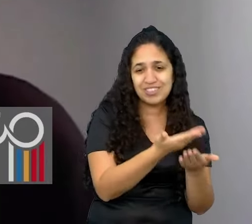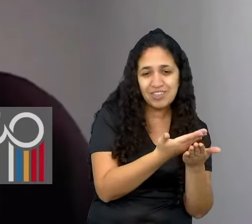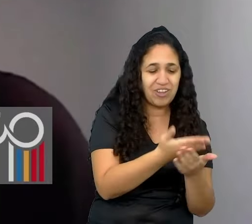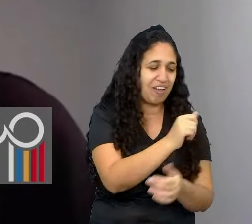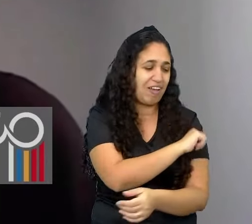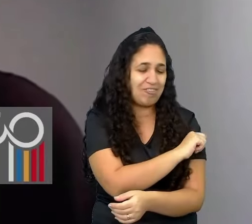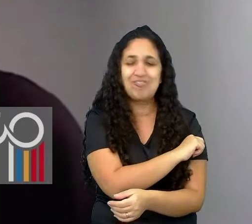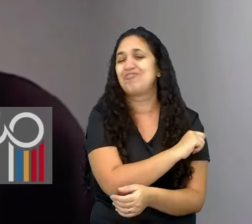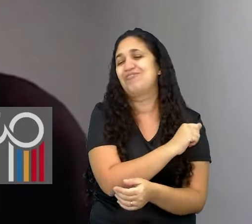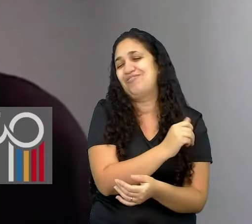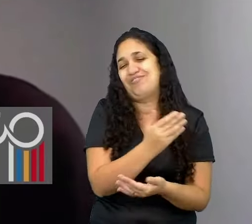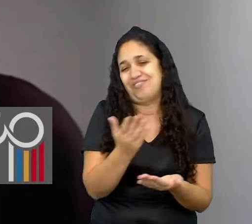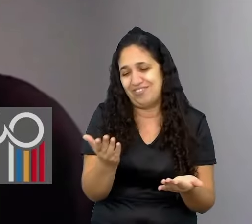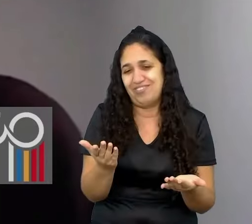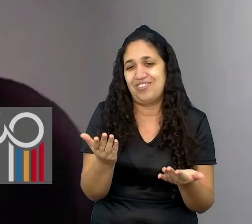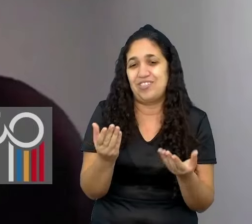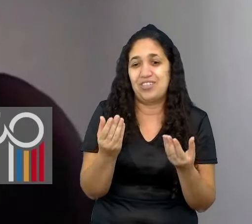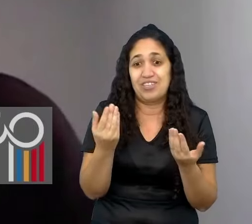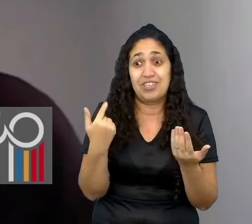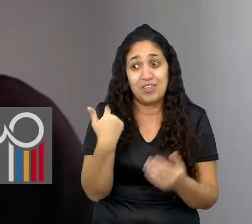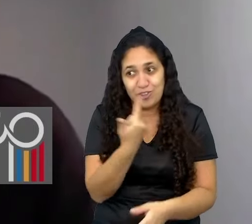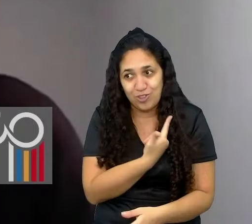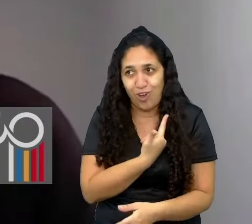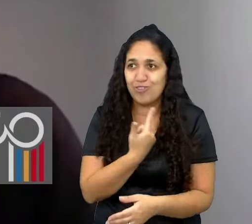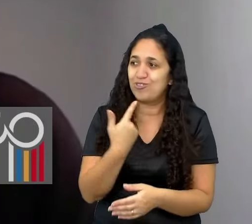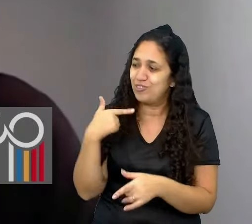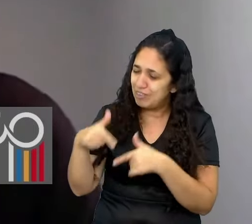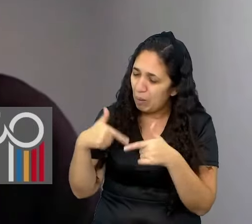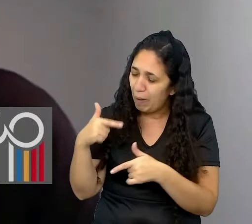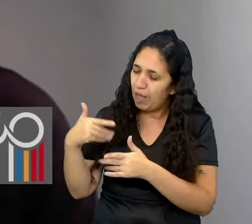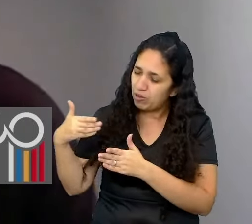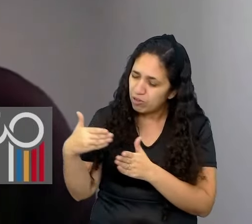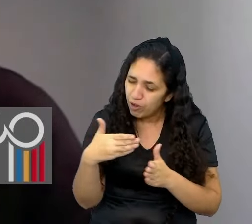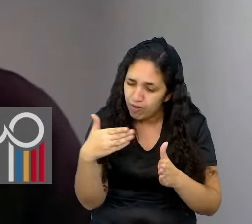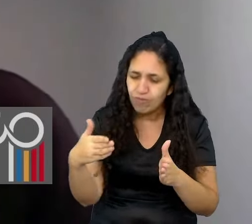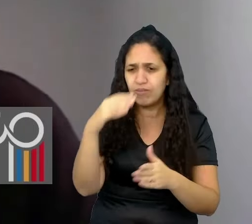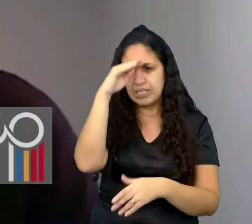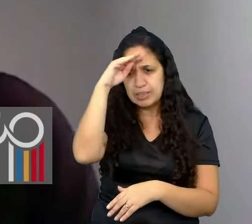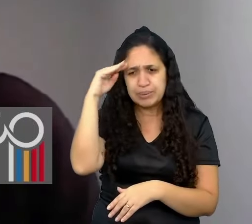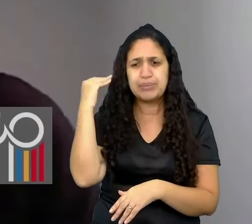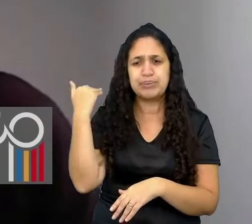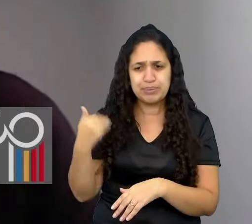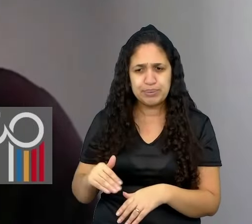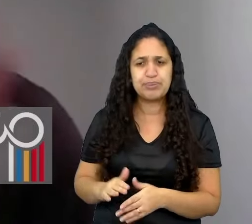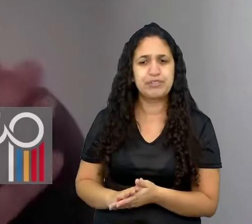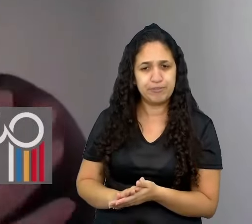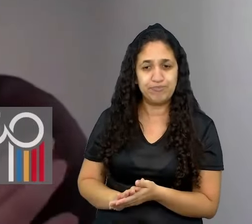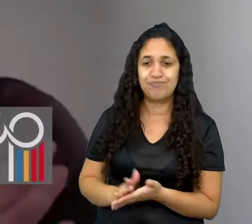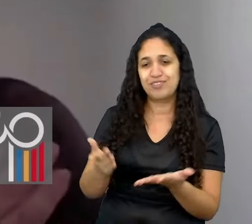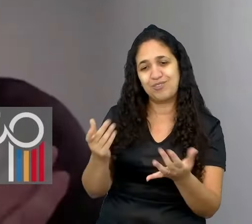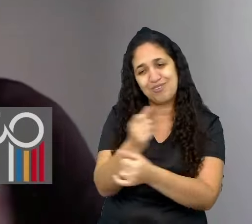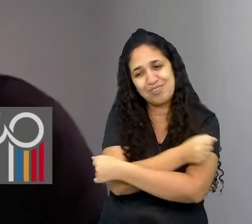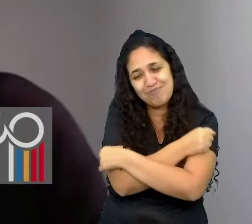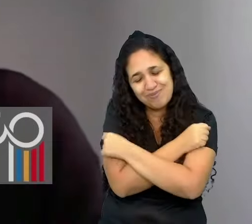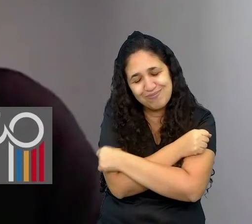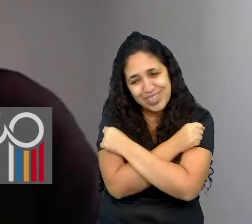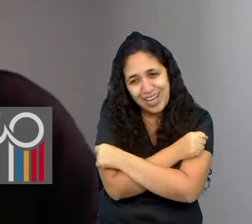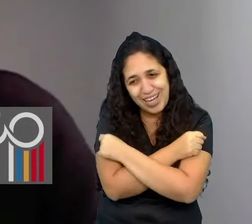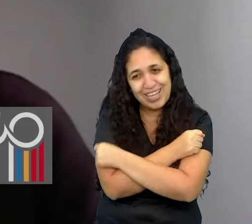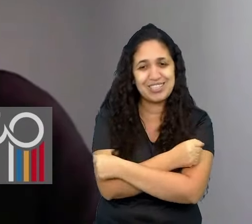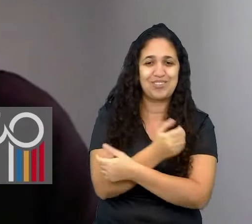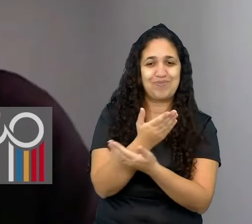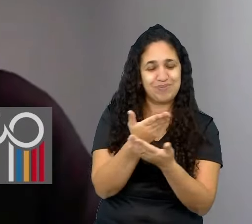né, o quanto é árduo o nosso caminhar. Quero deixar para vocês um grande abraço,